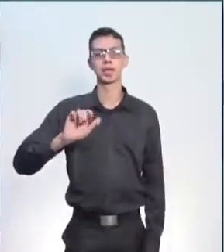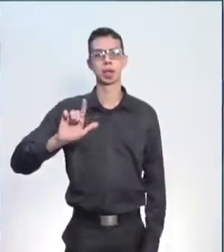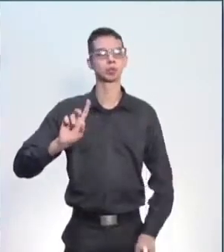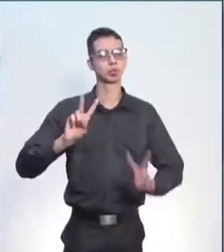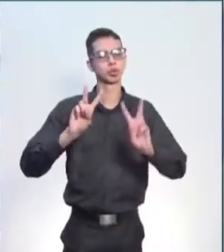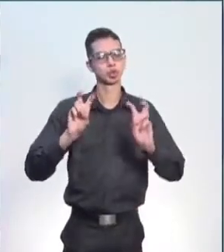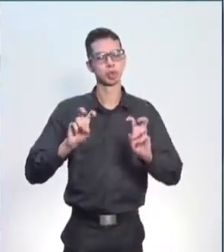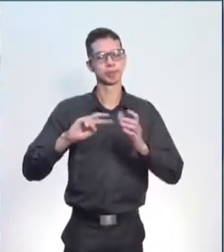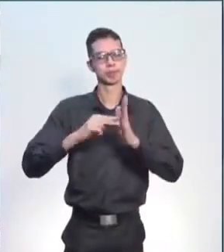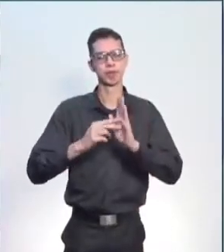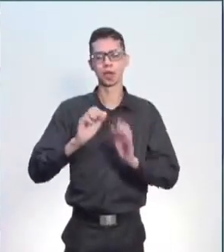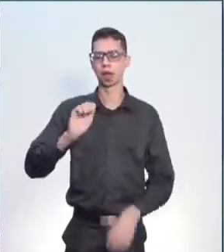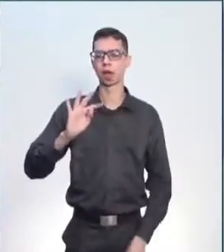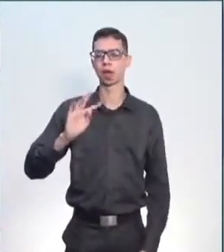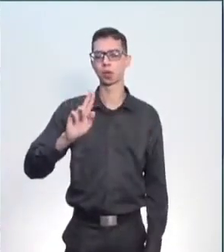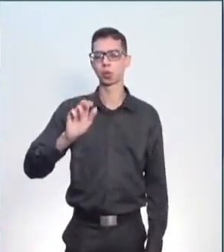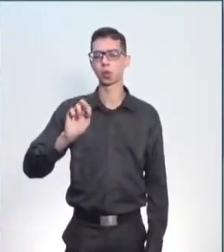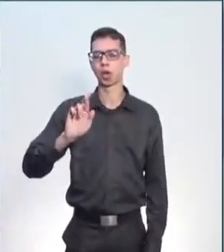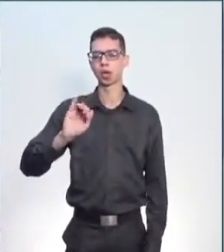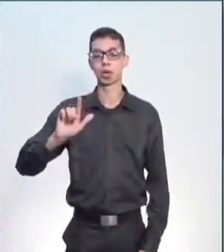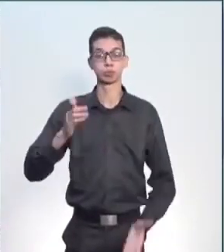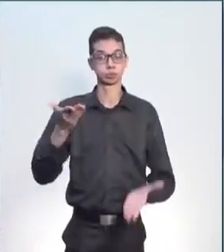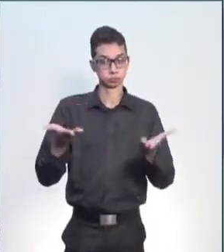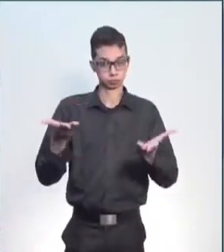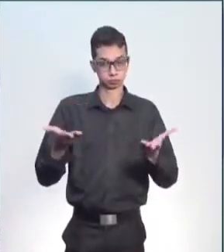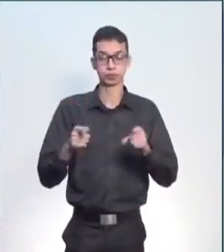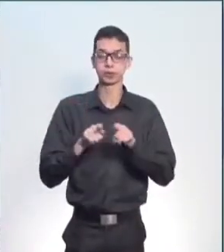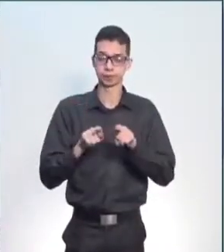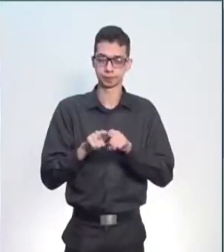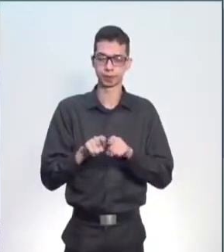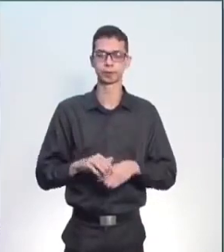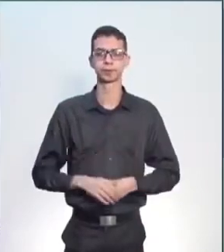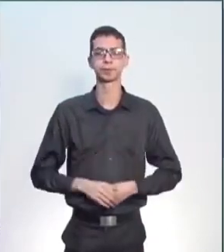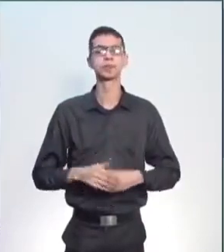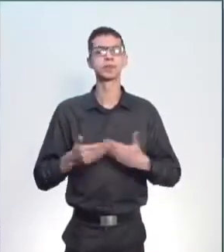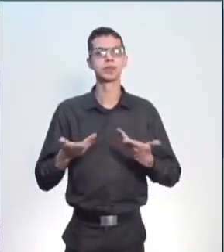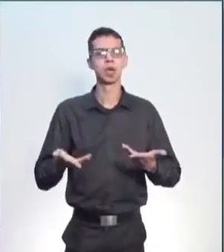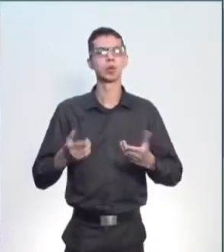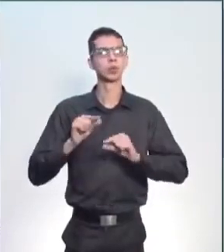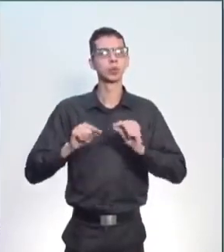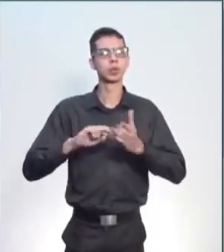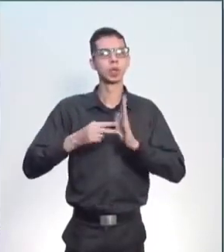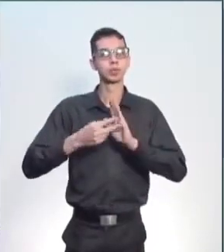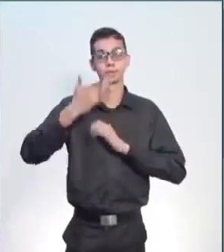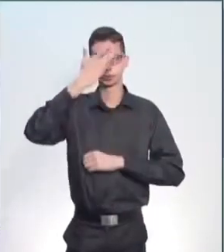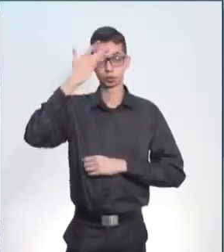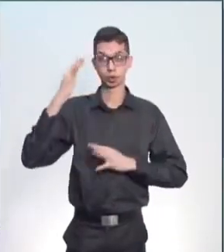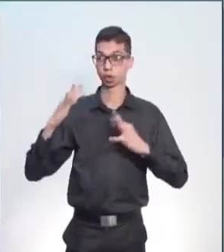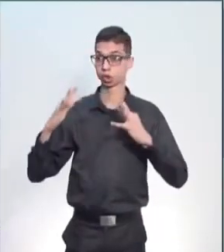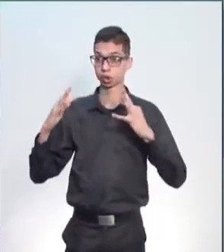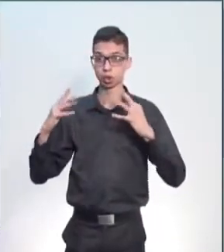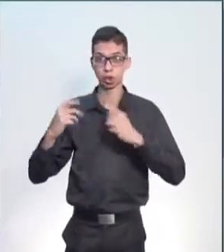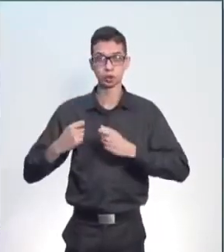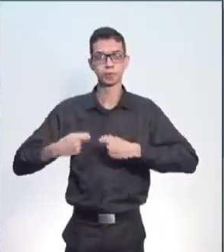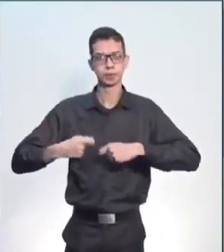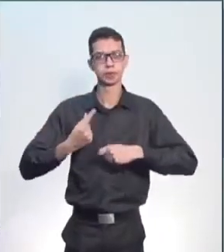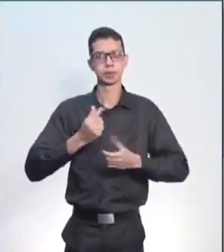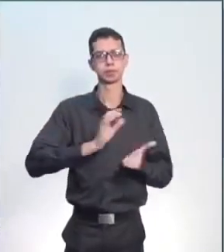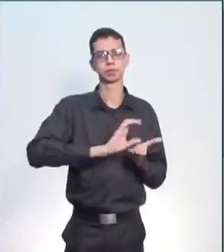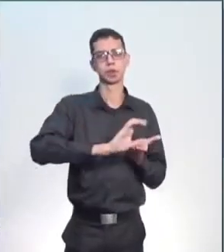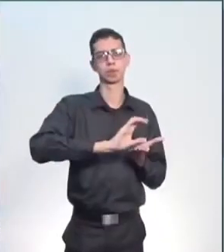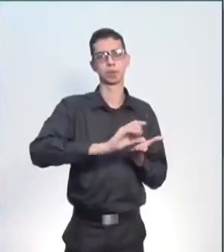está dizendo? Né? Que as pessoas têm que contribuir, né? Todas juntas, né? Todas contribuem. E